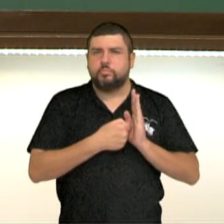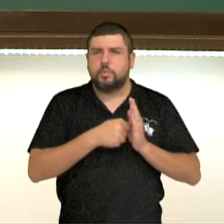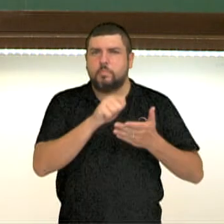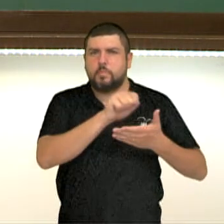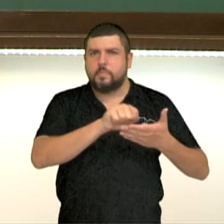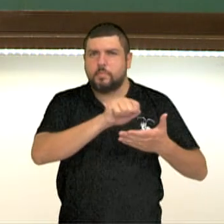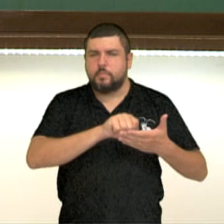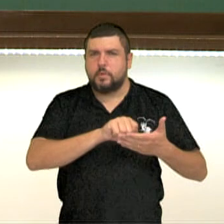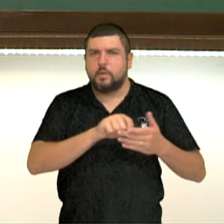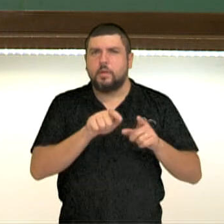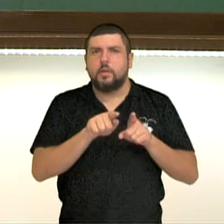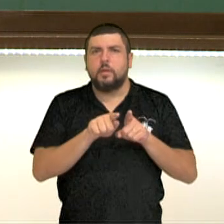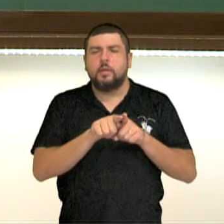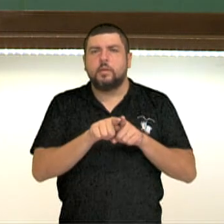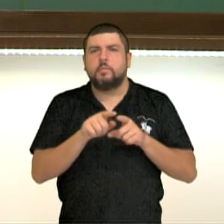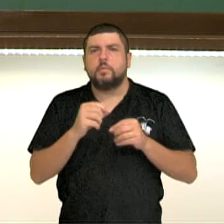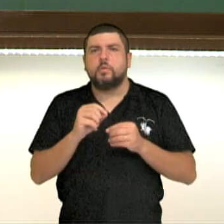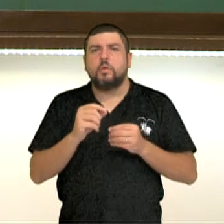nas